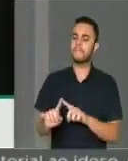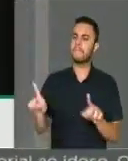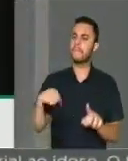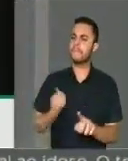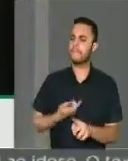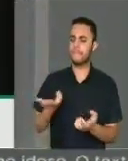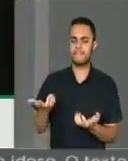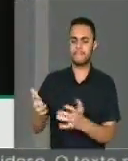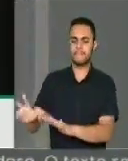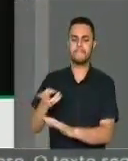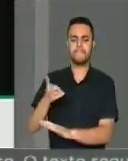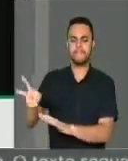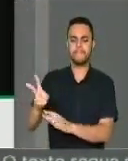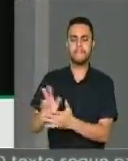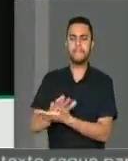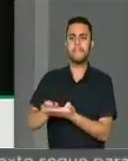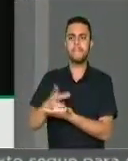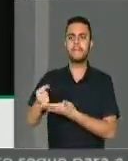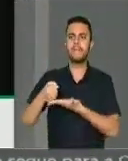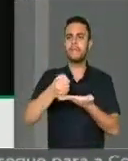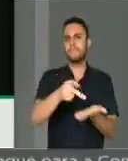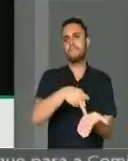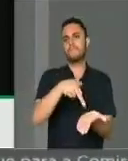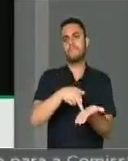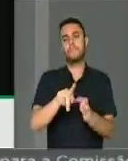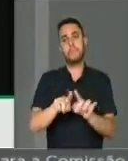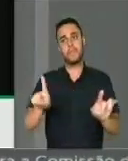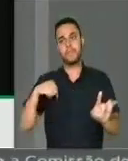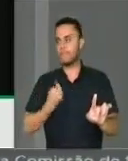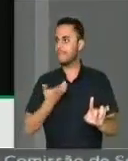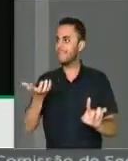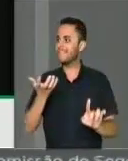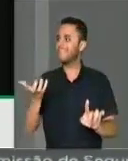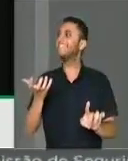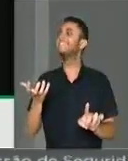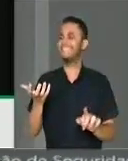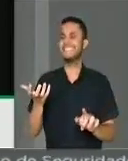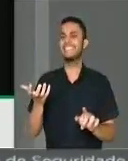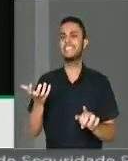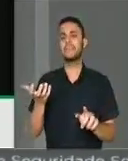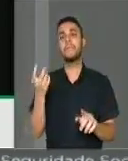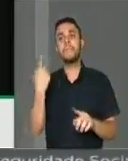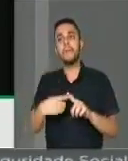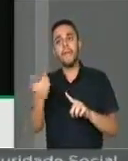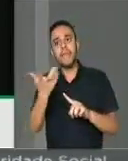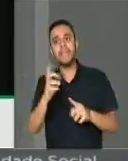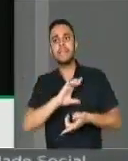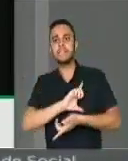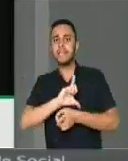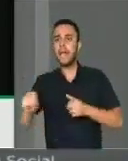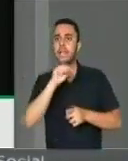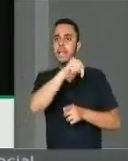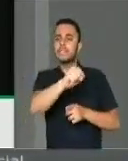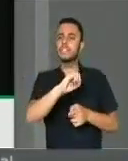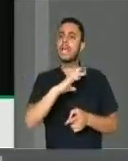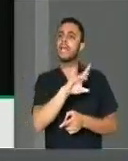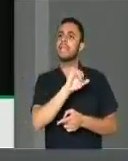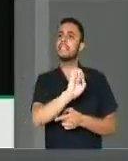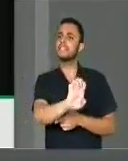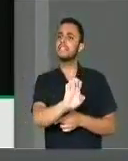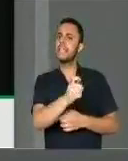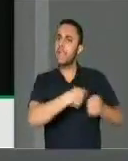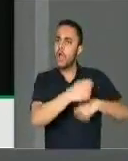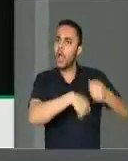nenhuma o apoio necessário, mas queríamos para sairmos de uma crise que era econômica e que se